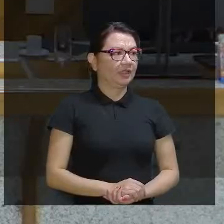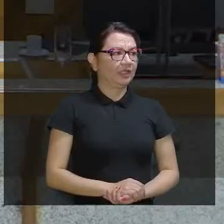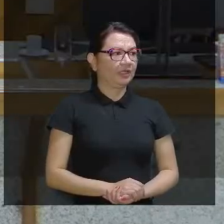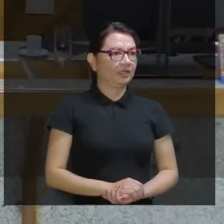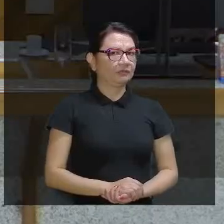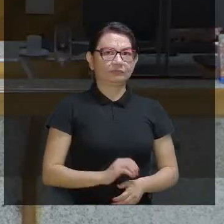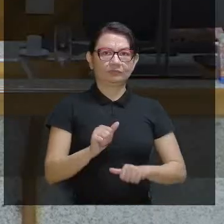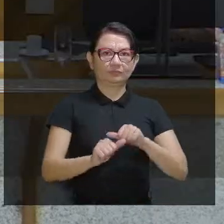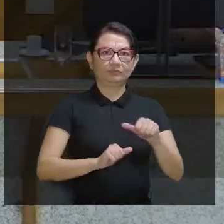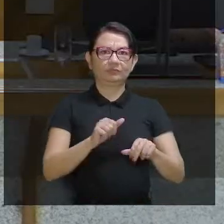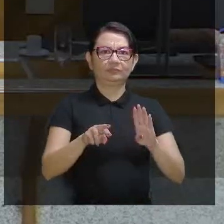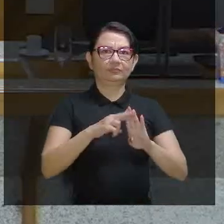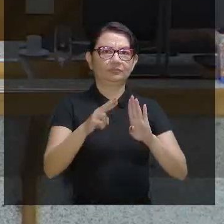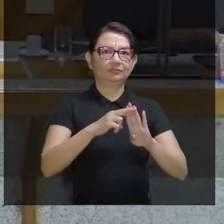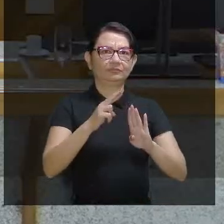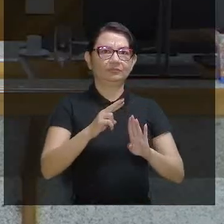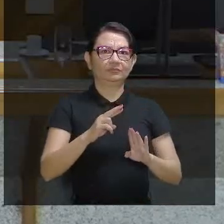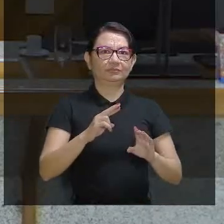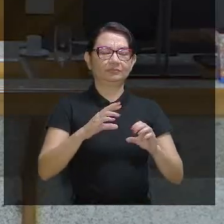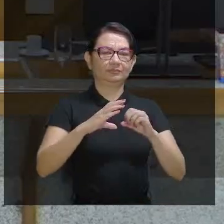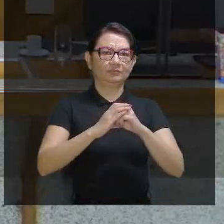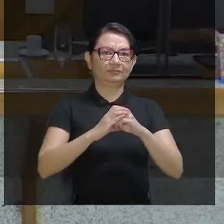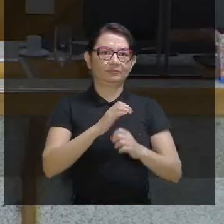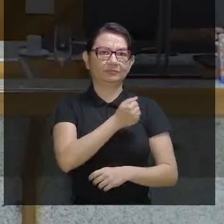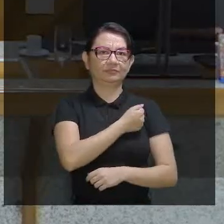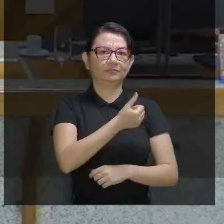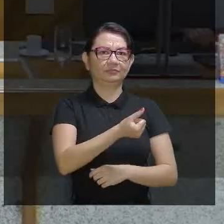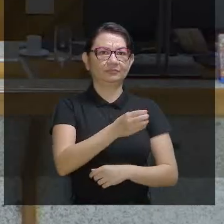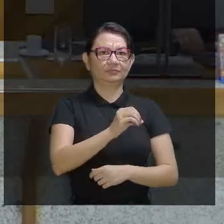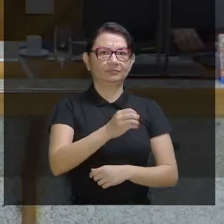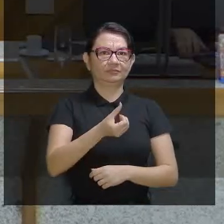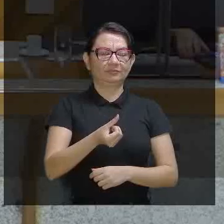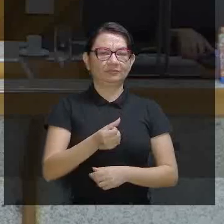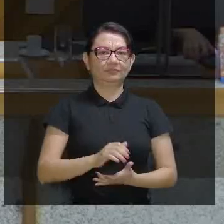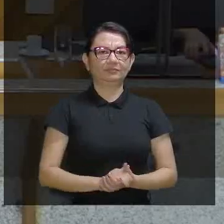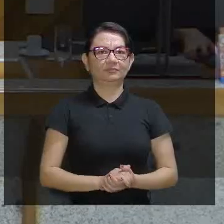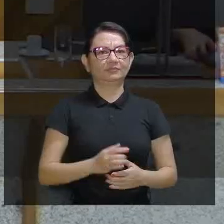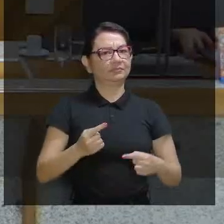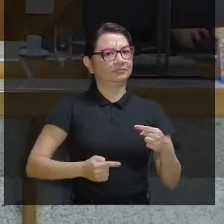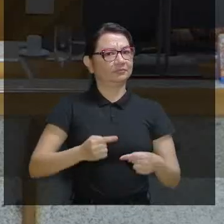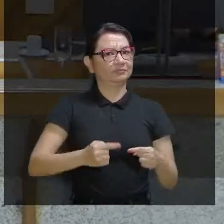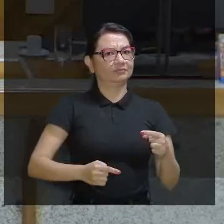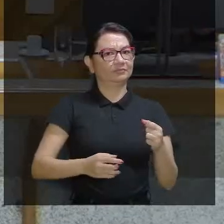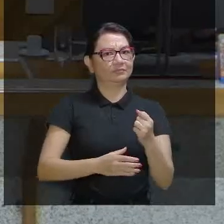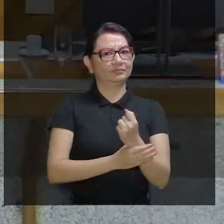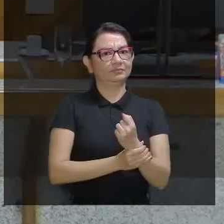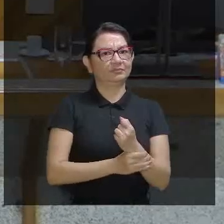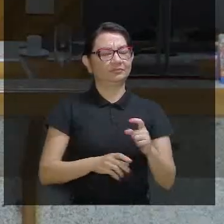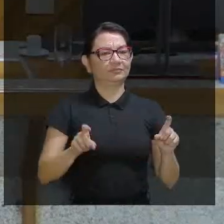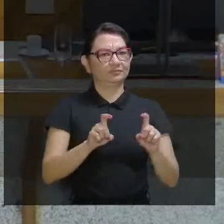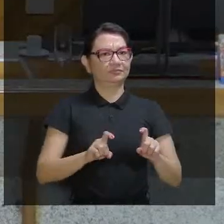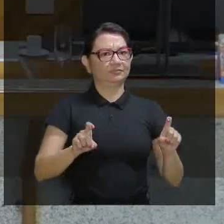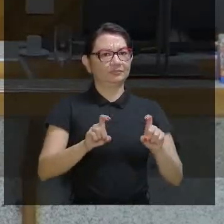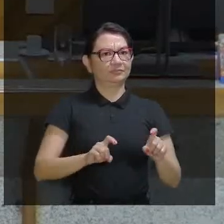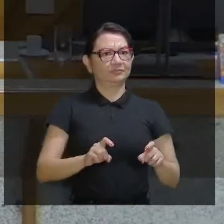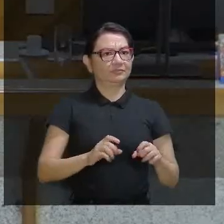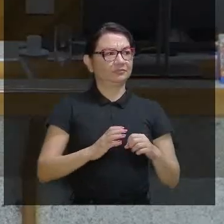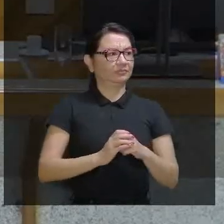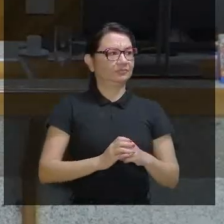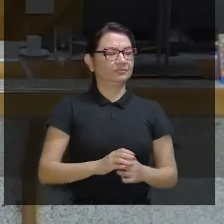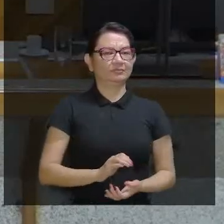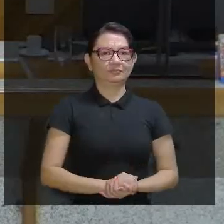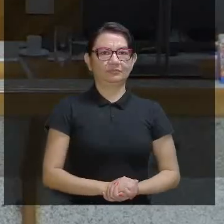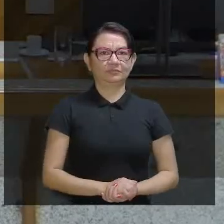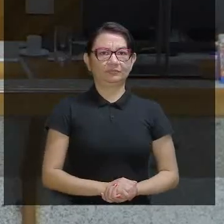Assunto: alteração da resolução TRE número 616, que dispõe sobre a política de segurança da informação, PSI, no âmbito do Tribunal Regional Eleitoral